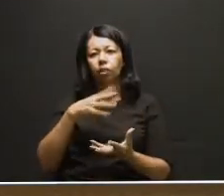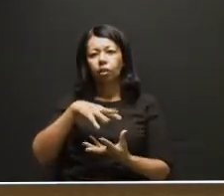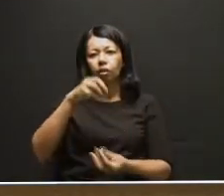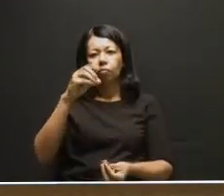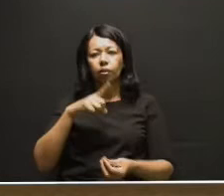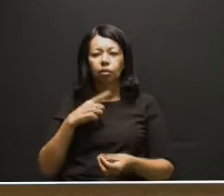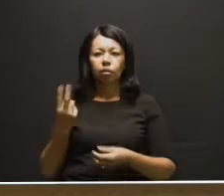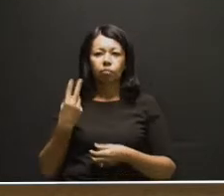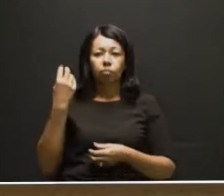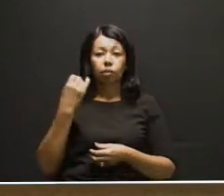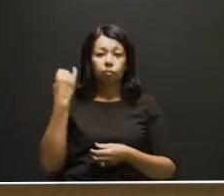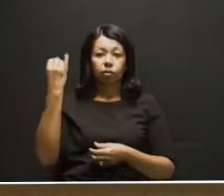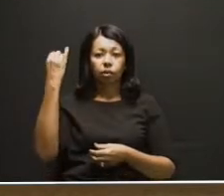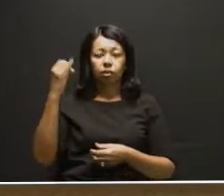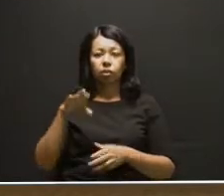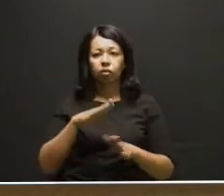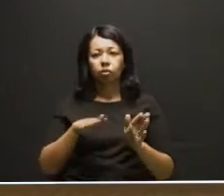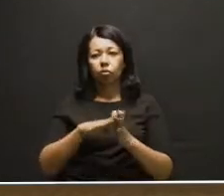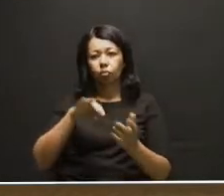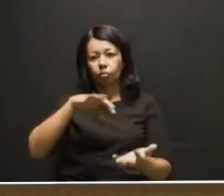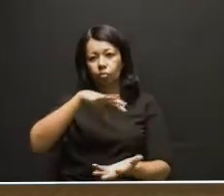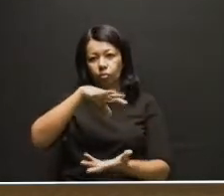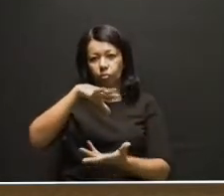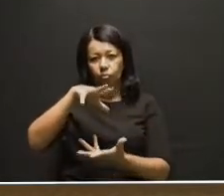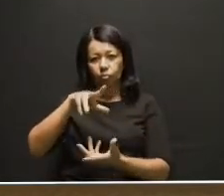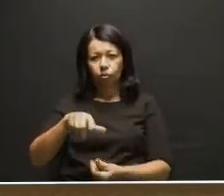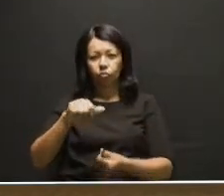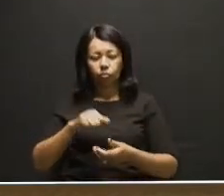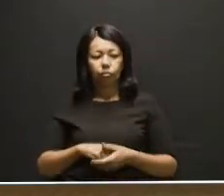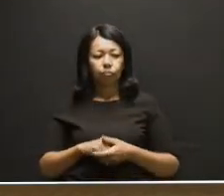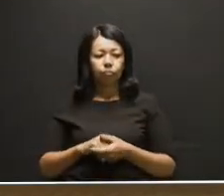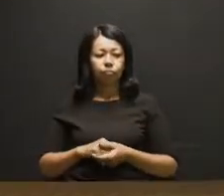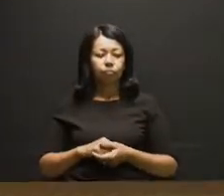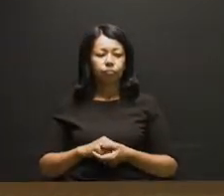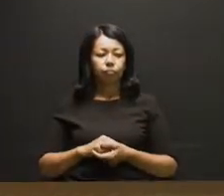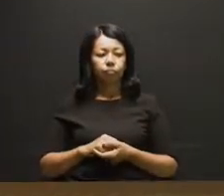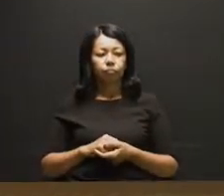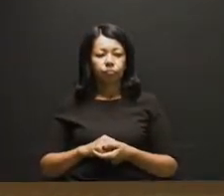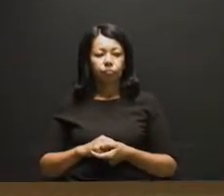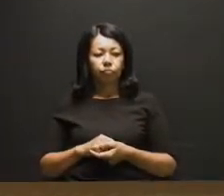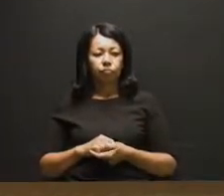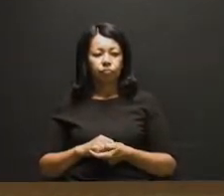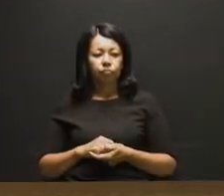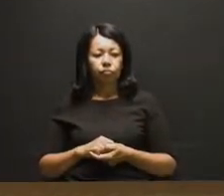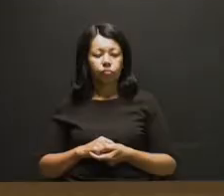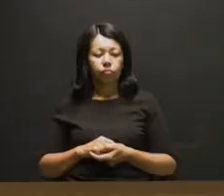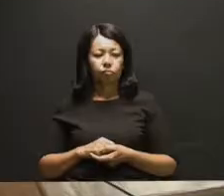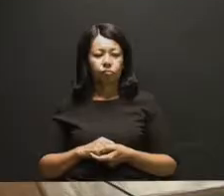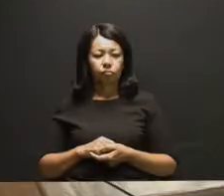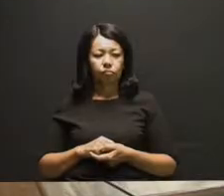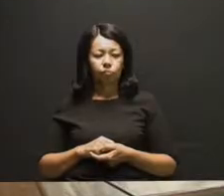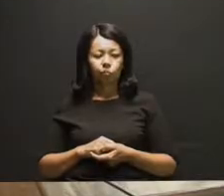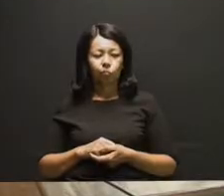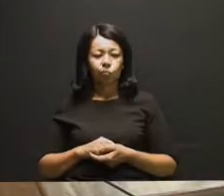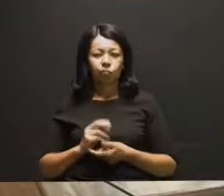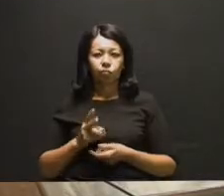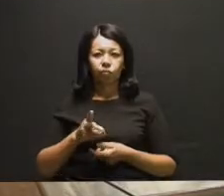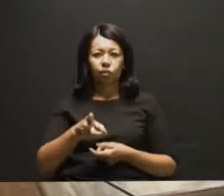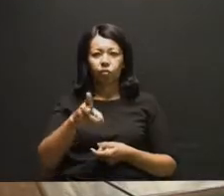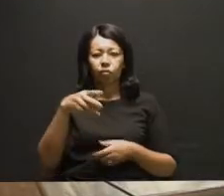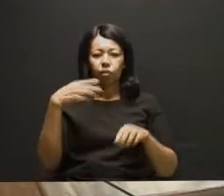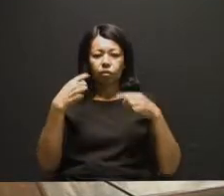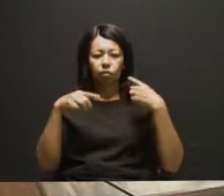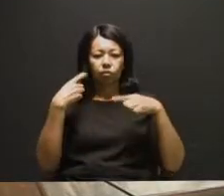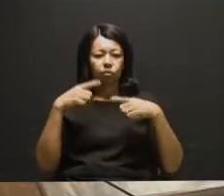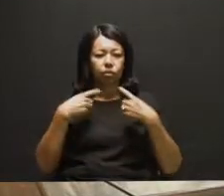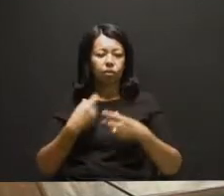do mundo inteiro então vida não tem valor excede todo tipo de valor é só seu presidente continua em